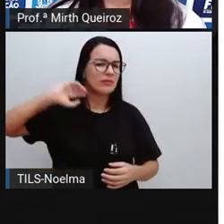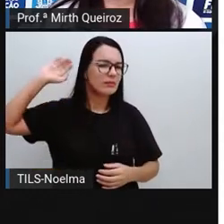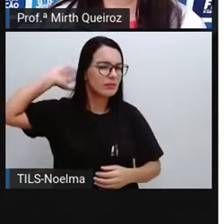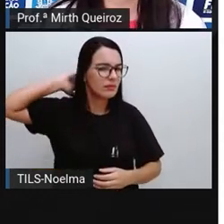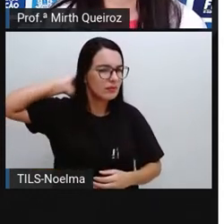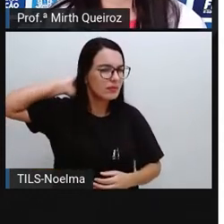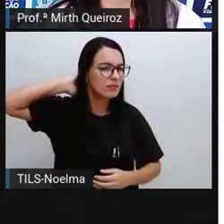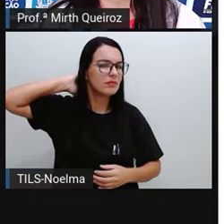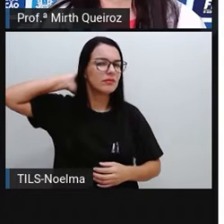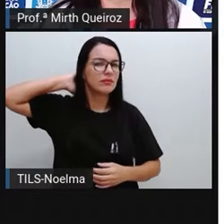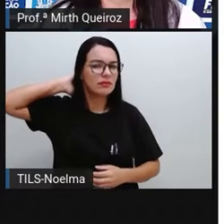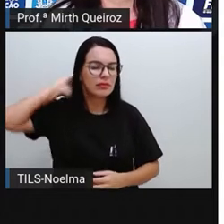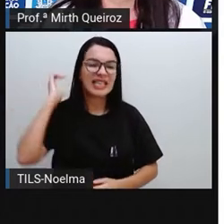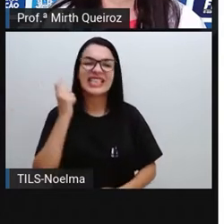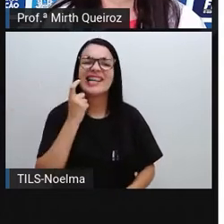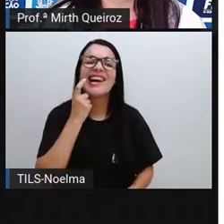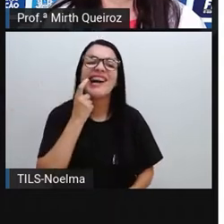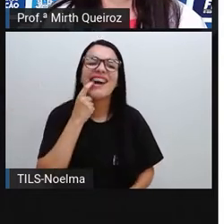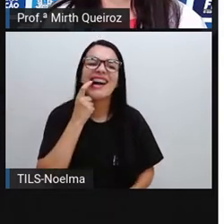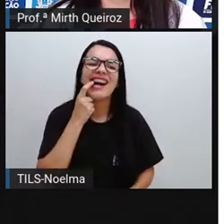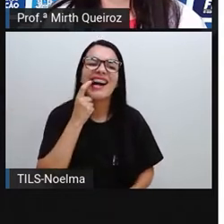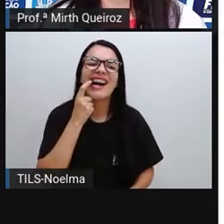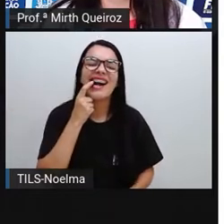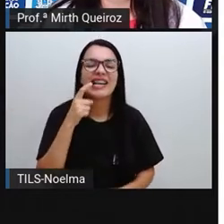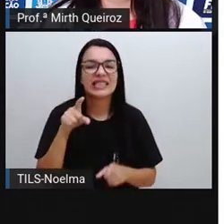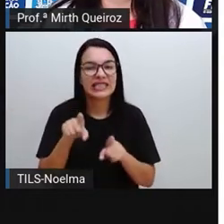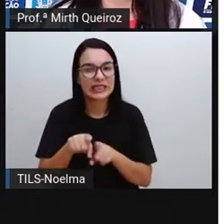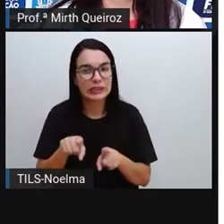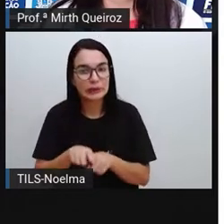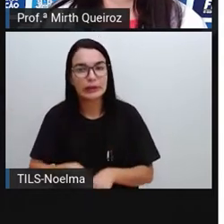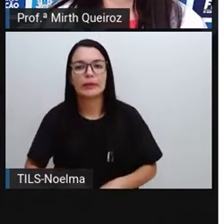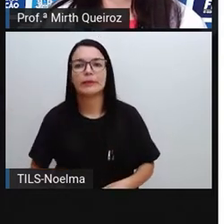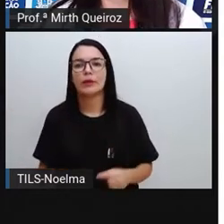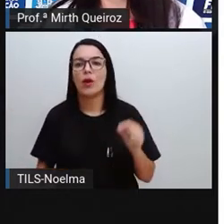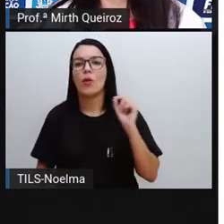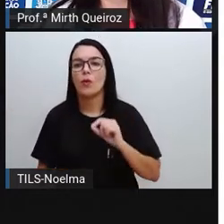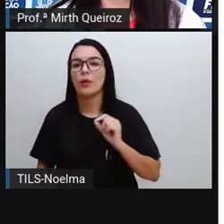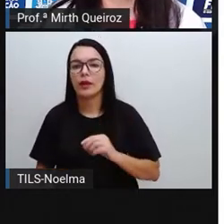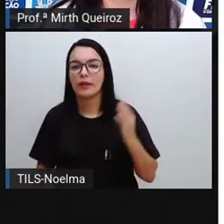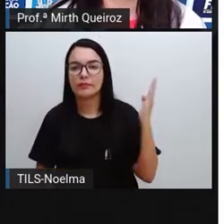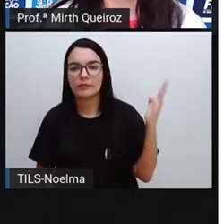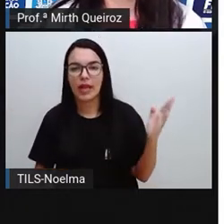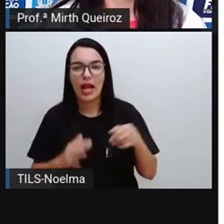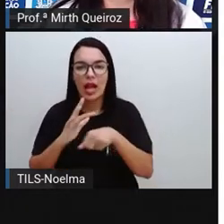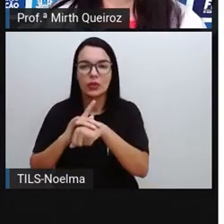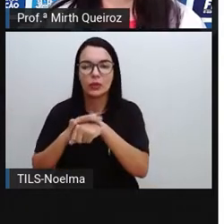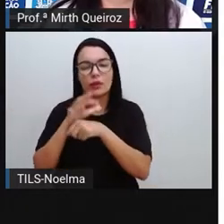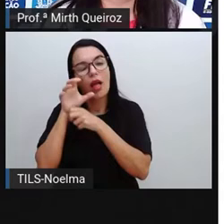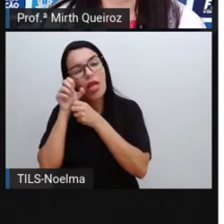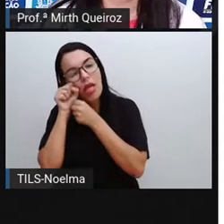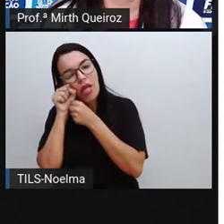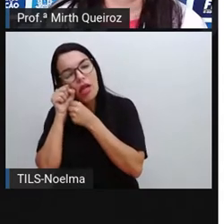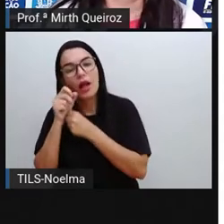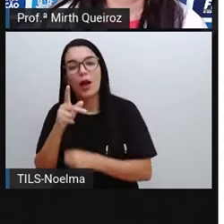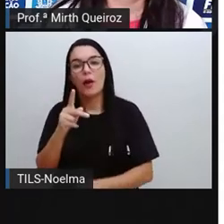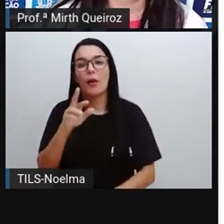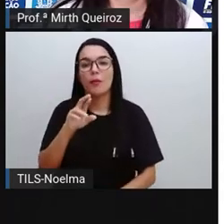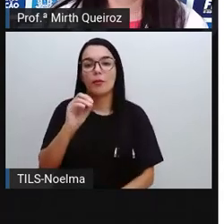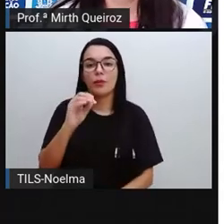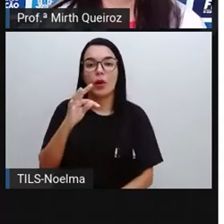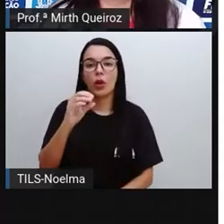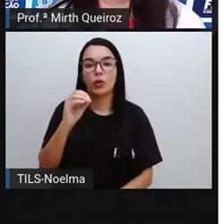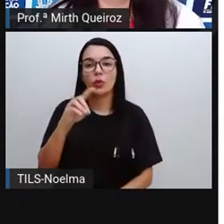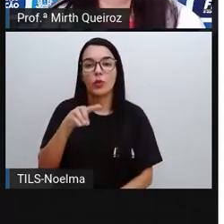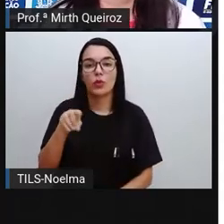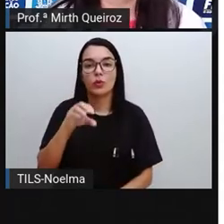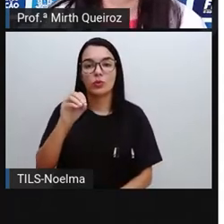cárie dentária também é causada pela bactéria. Protozoários, paludismo, doença do sono, né? Doença